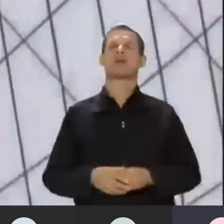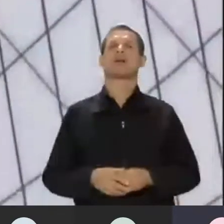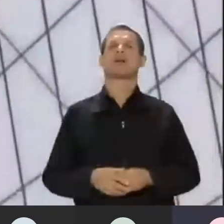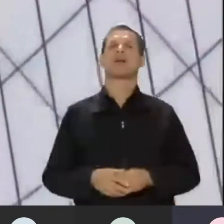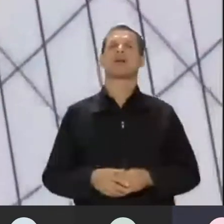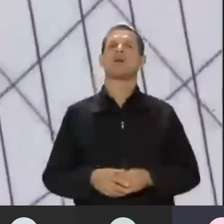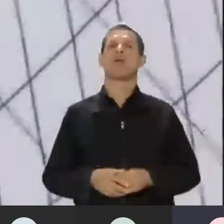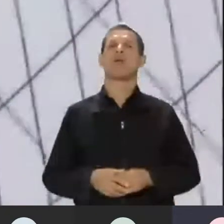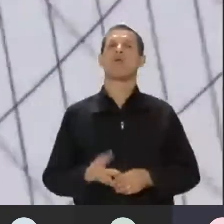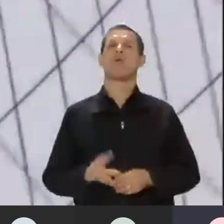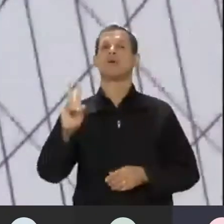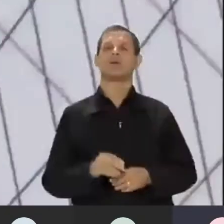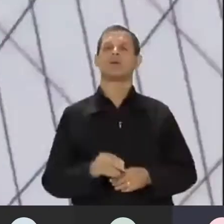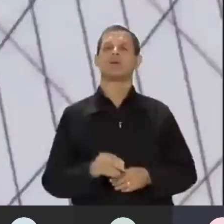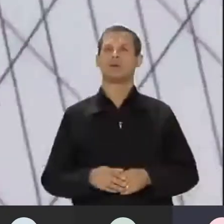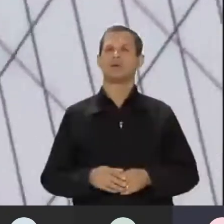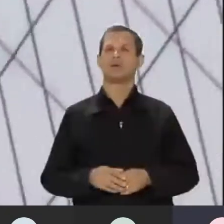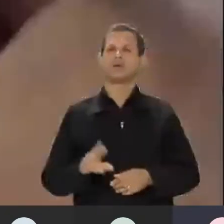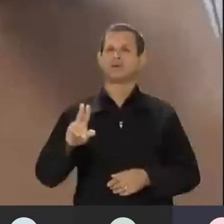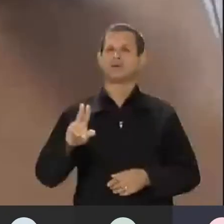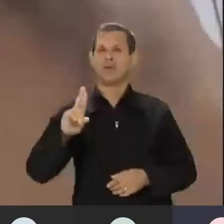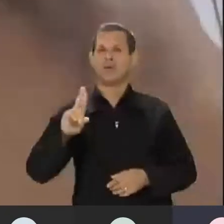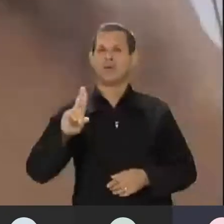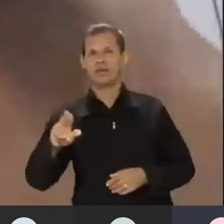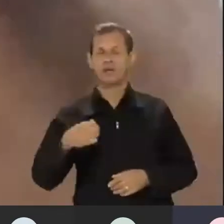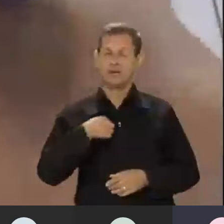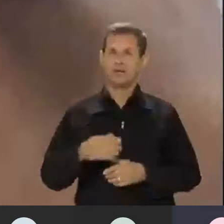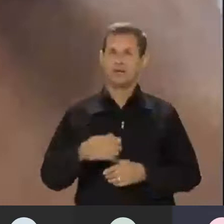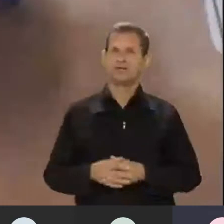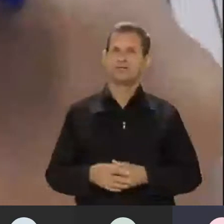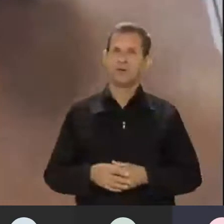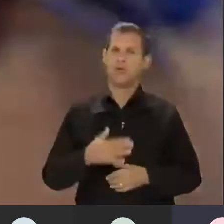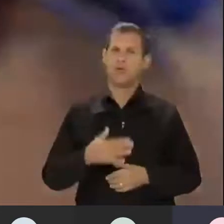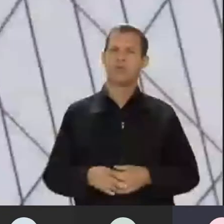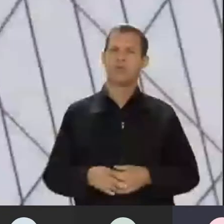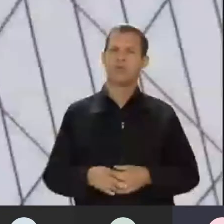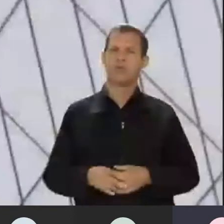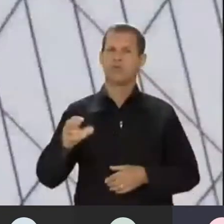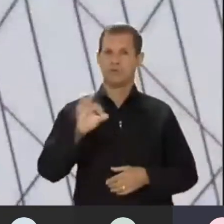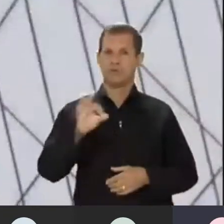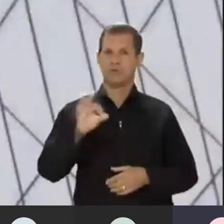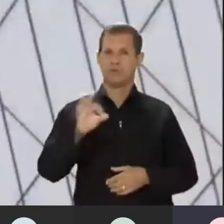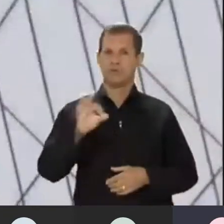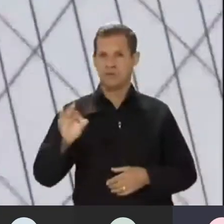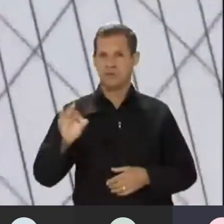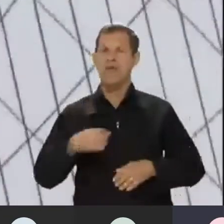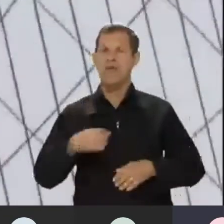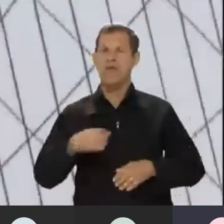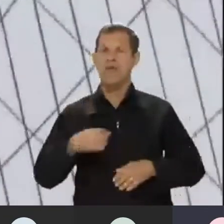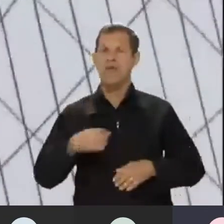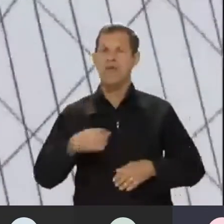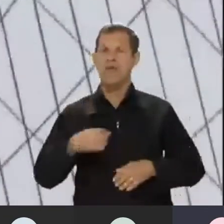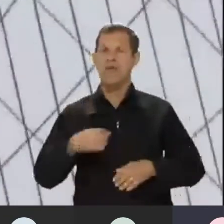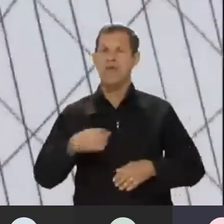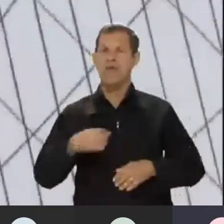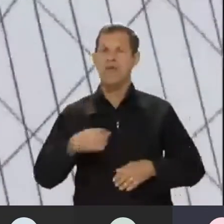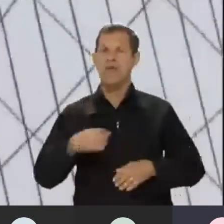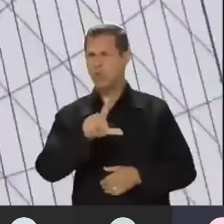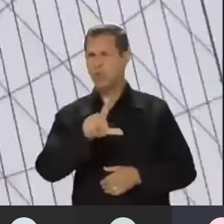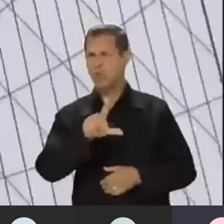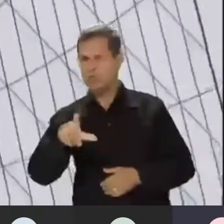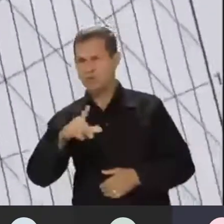valor da minha umidade. Então, eu venho aqui, é o meu valor de 80%. Eu sei que está bem próximo, tá?